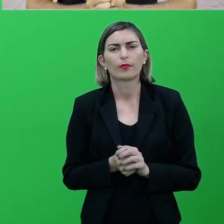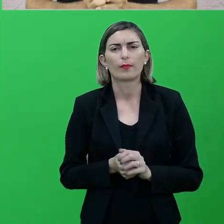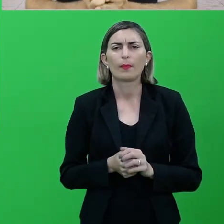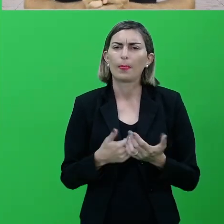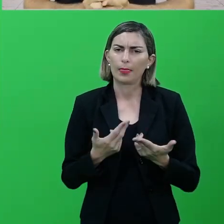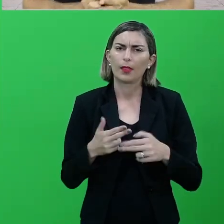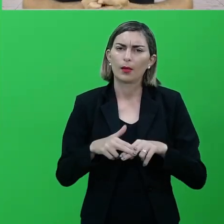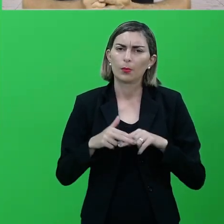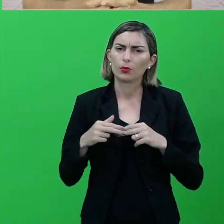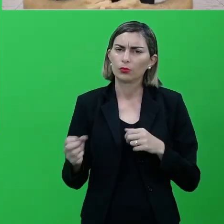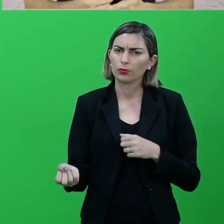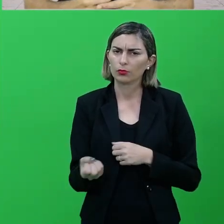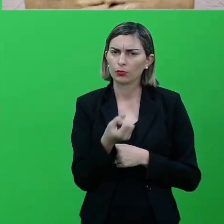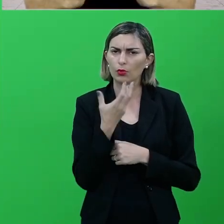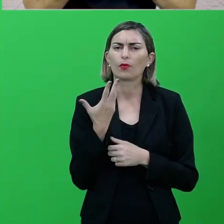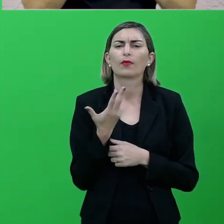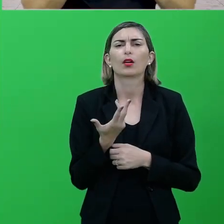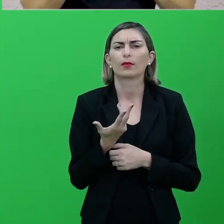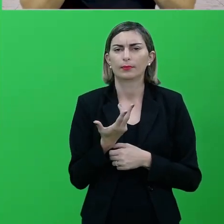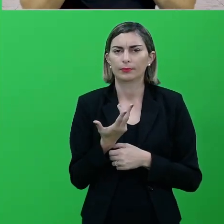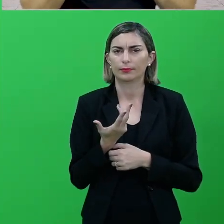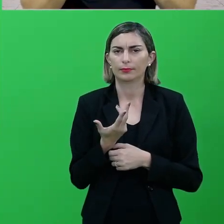Razões para inovar, né?